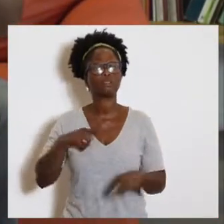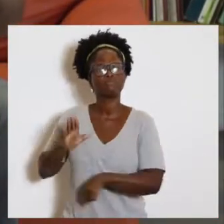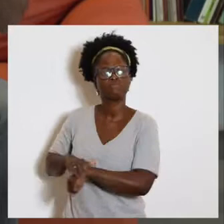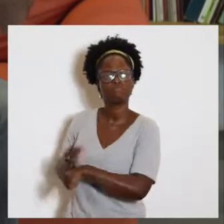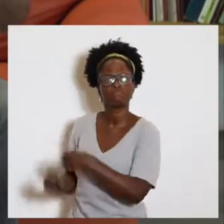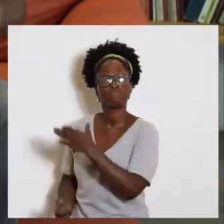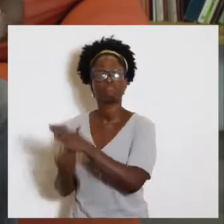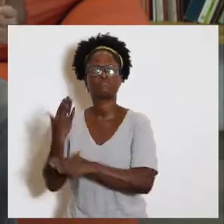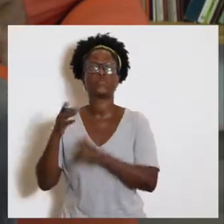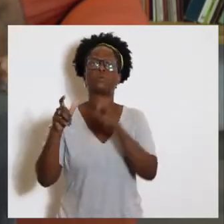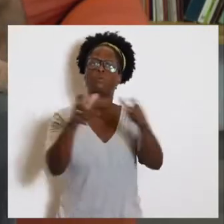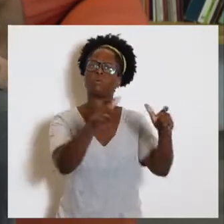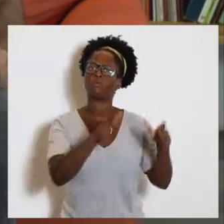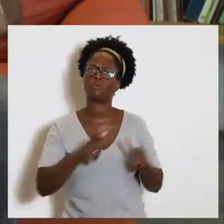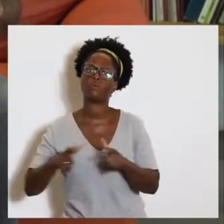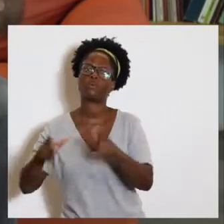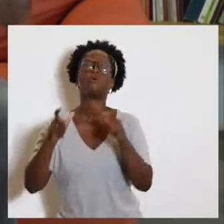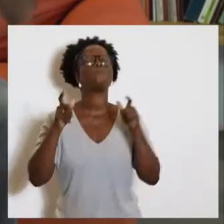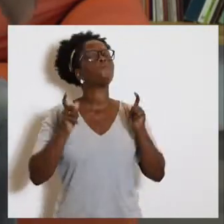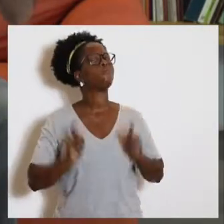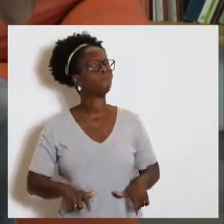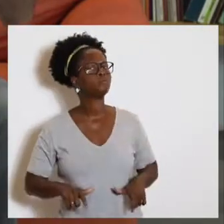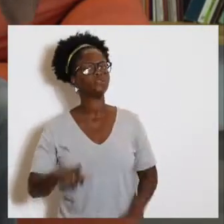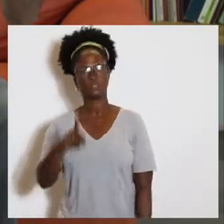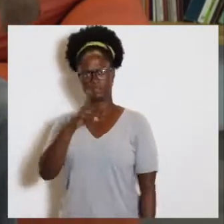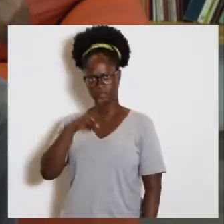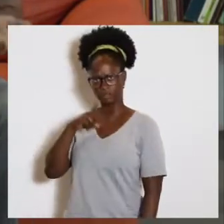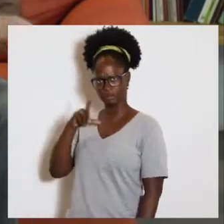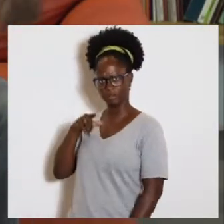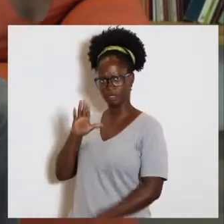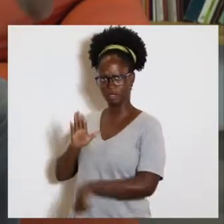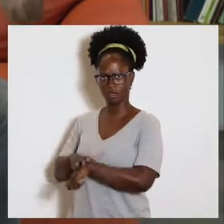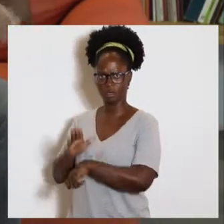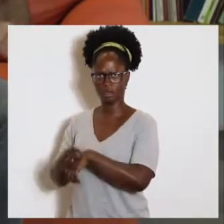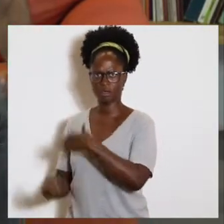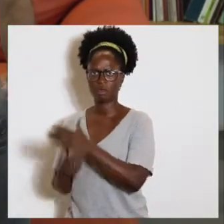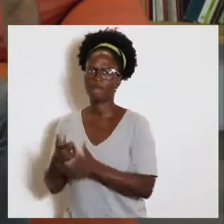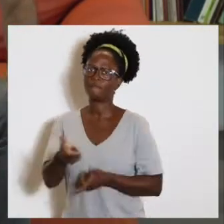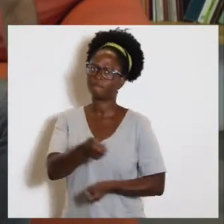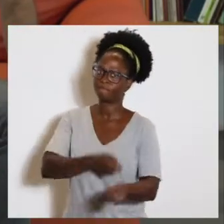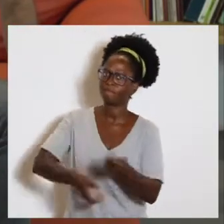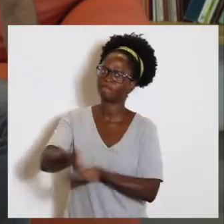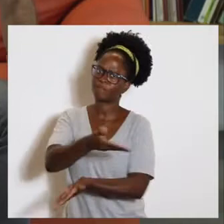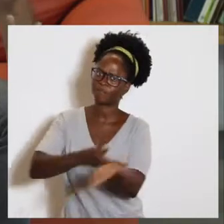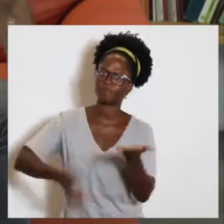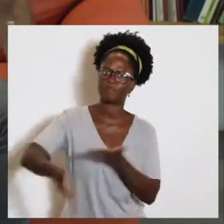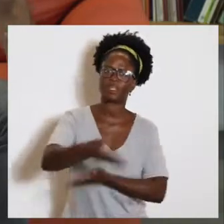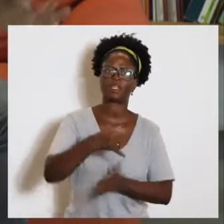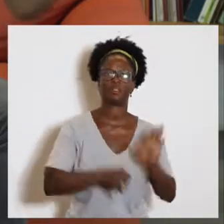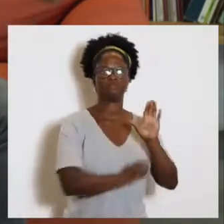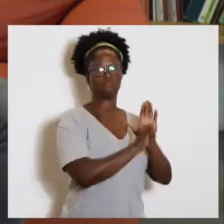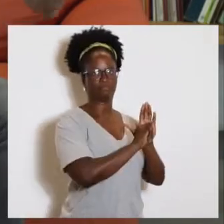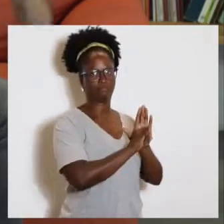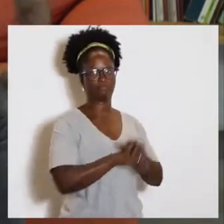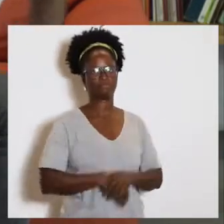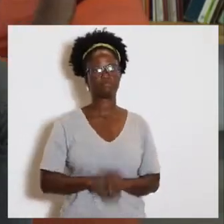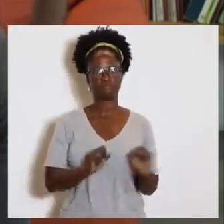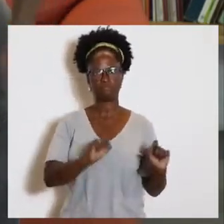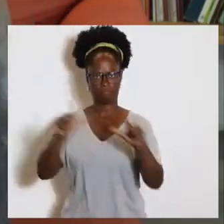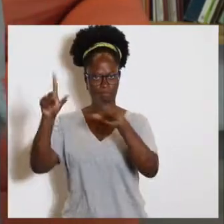constituem nos espaços onde são produzidas e negociadas as identidades